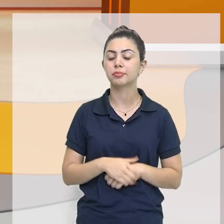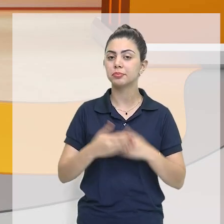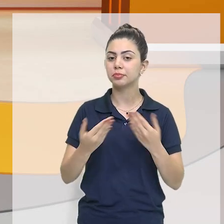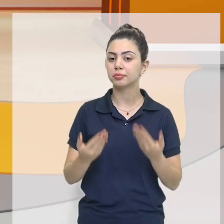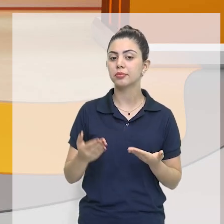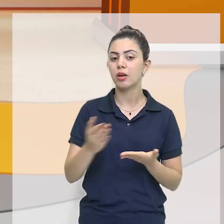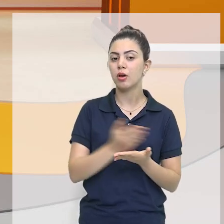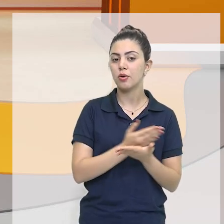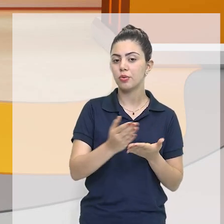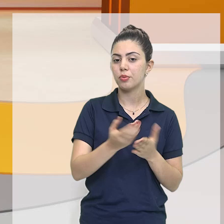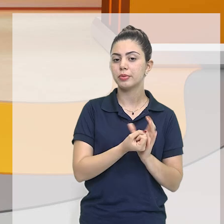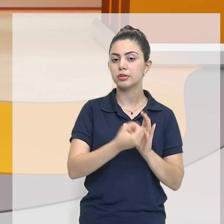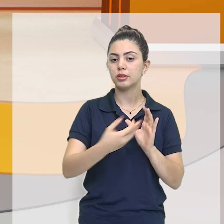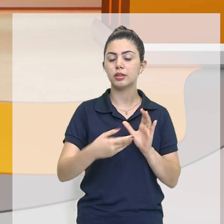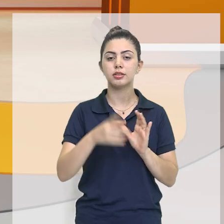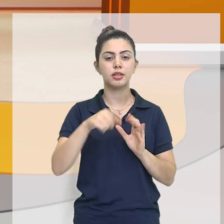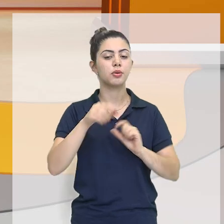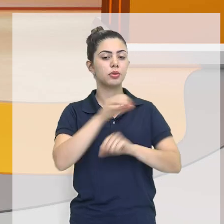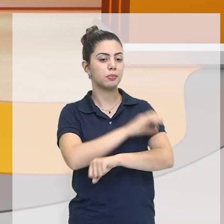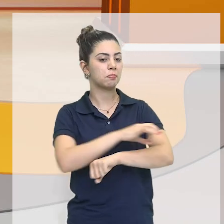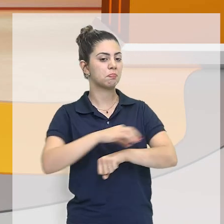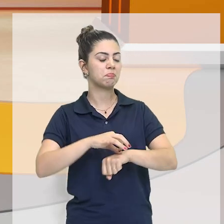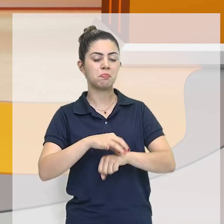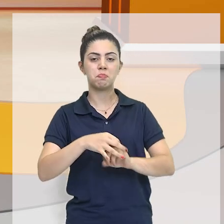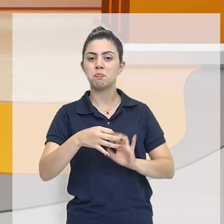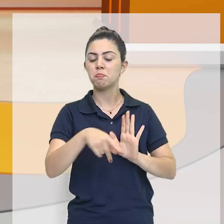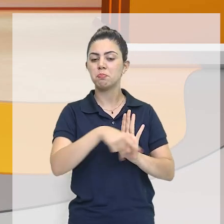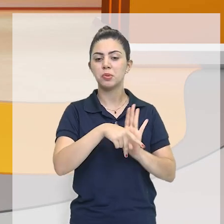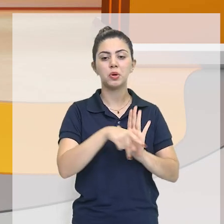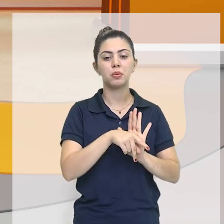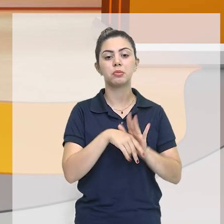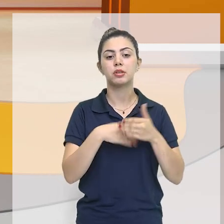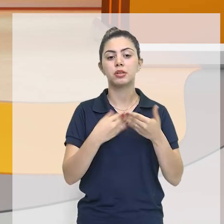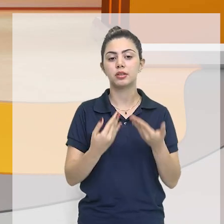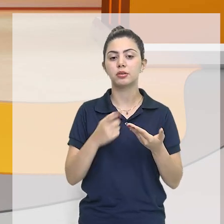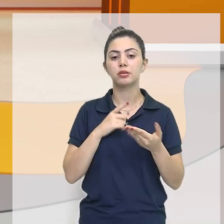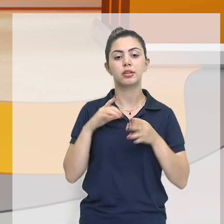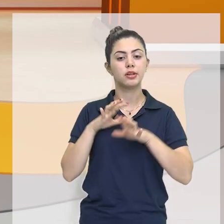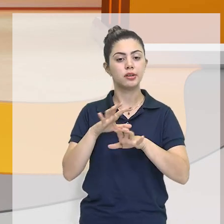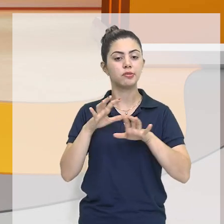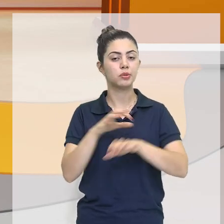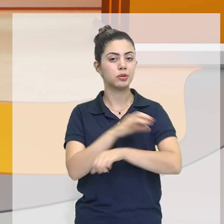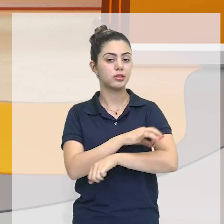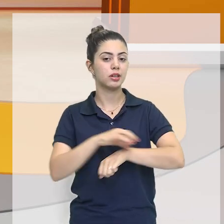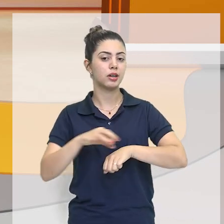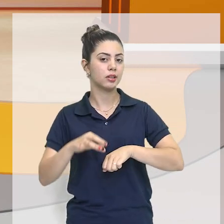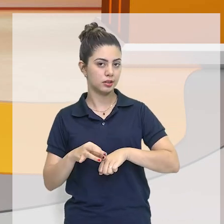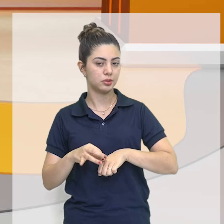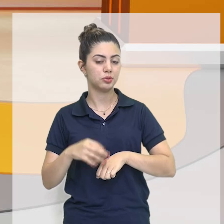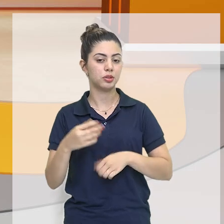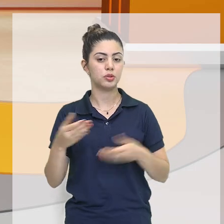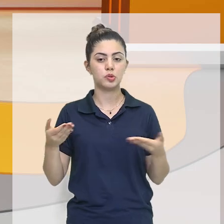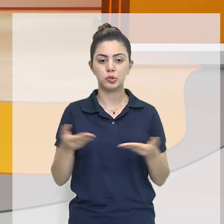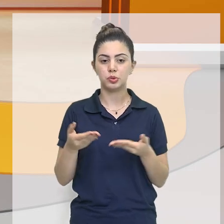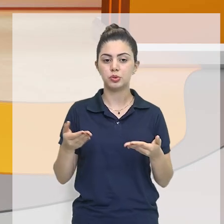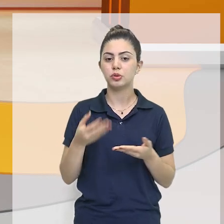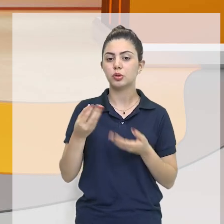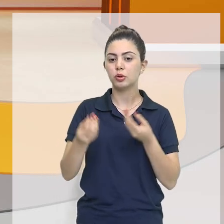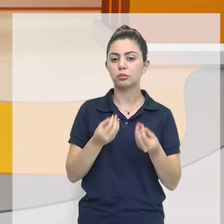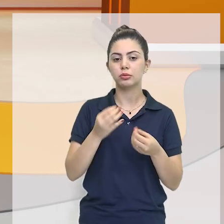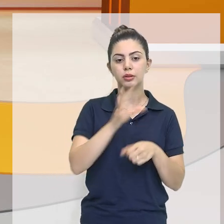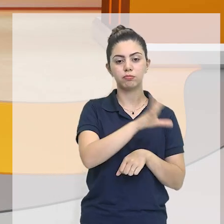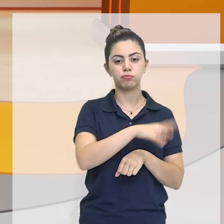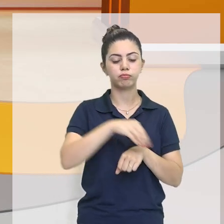elementos são designs únicos e continuam a influenciar a arquitetura moderna, sendo incorporados